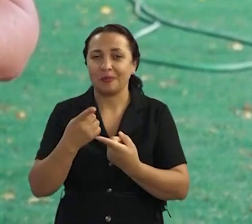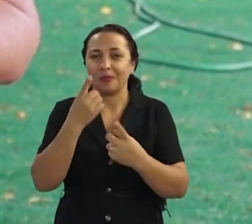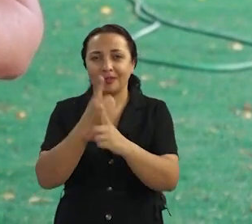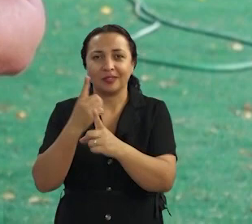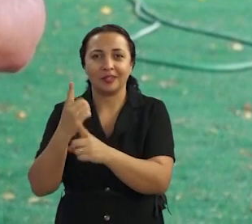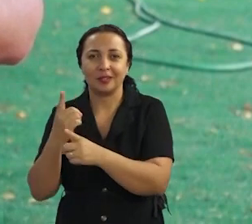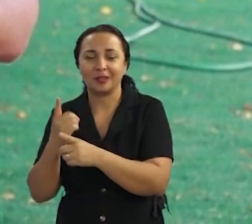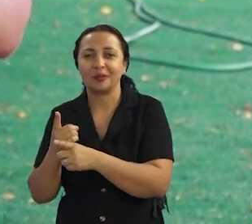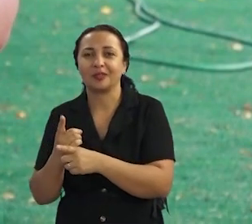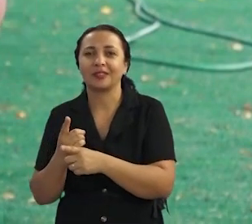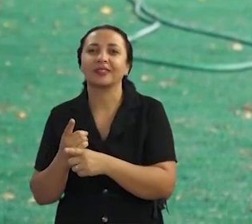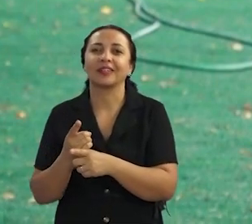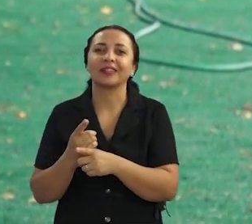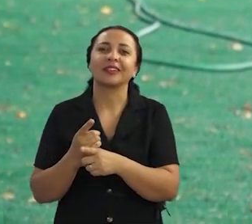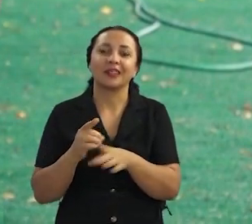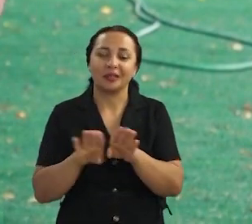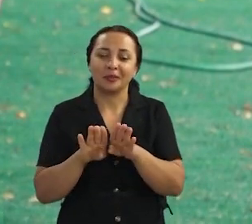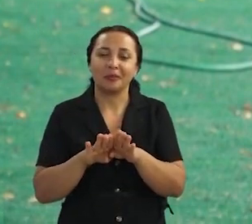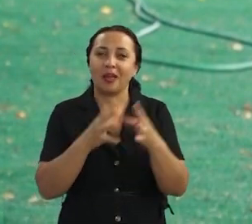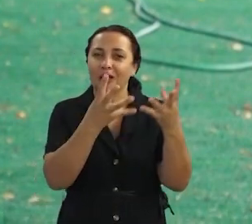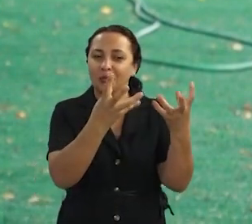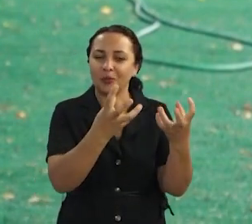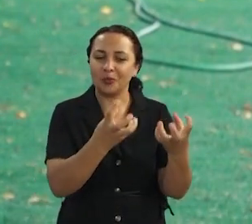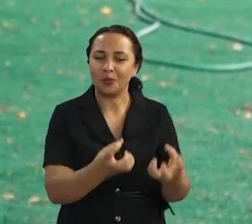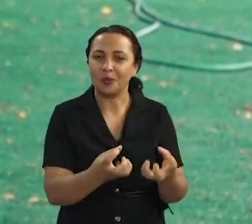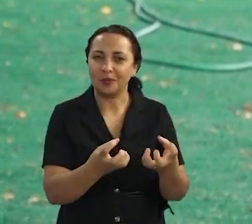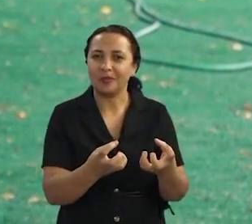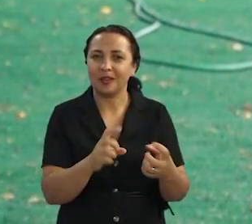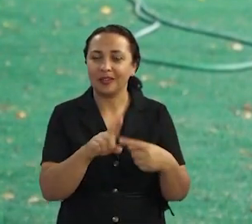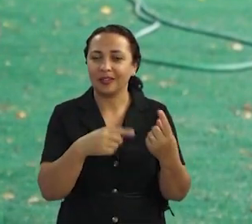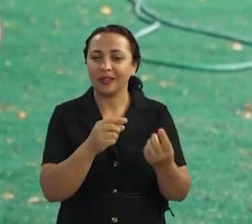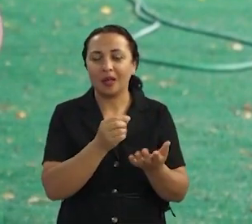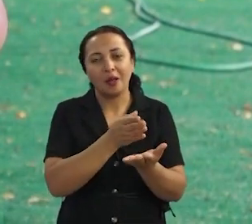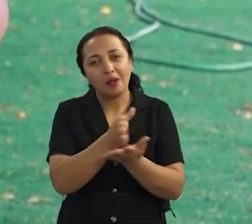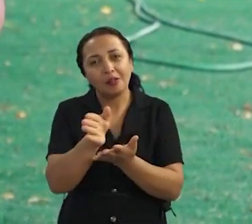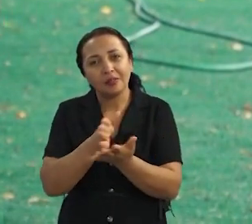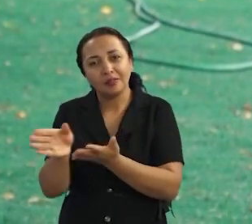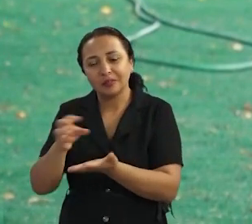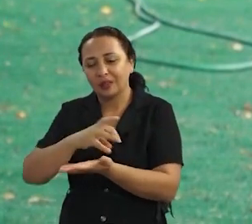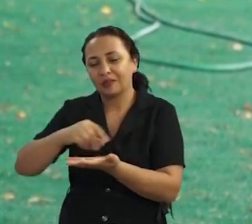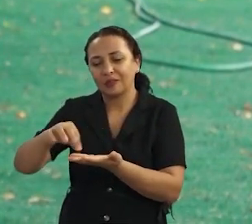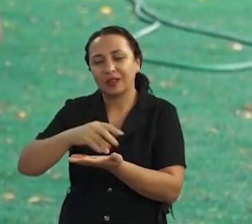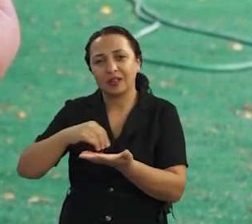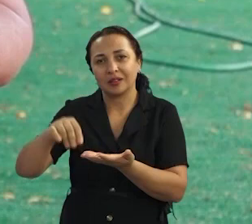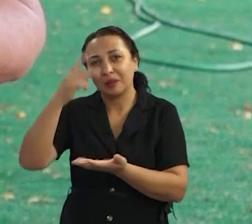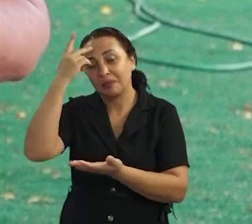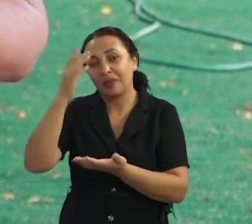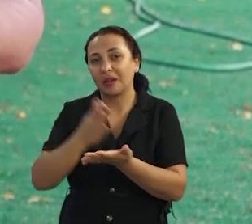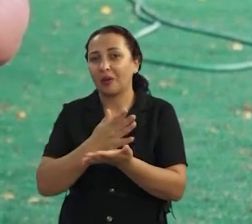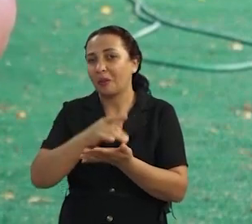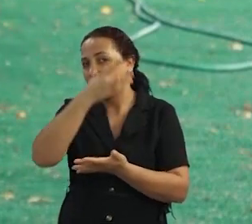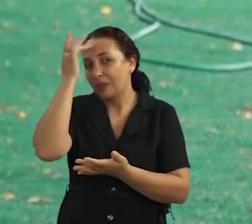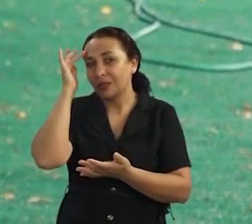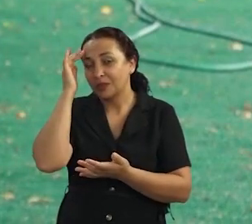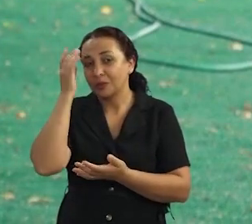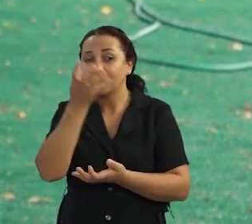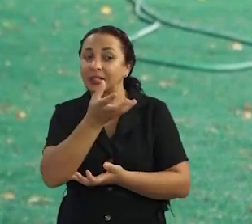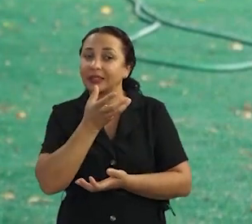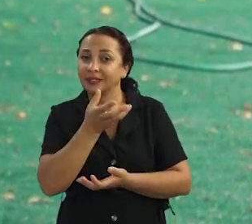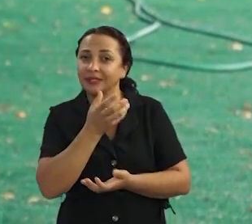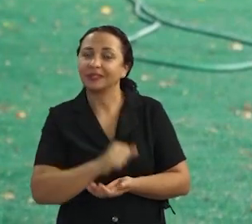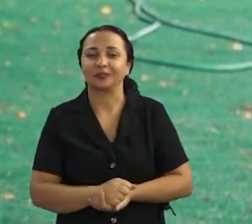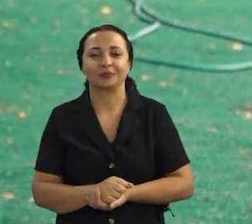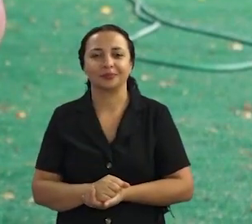a obtenção da matéria fresca, nós secamos a planta e distribuímos farinha para algumas pessoas